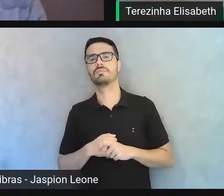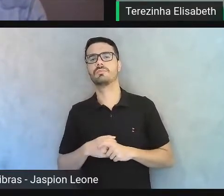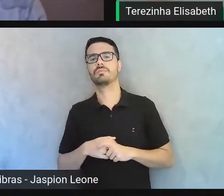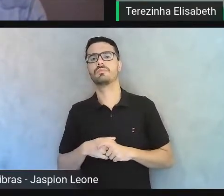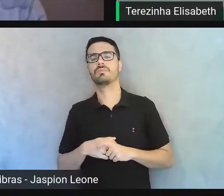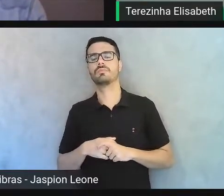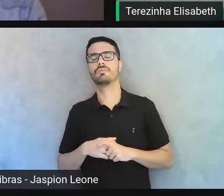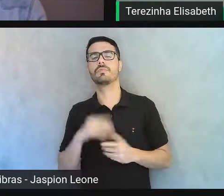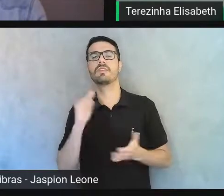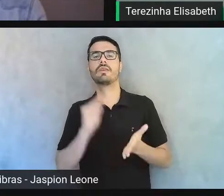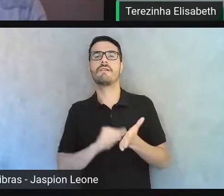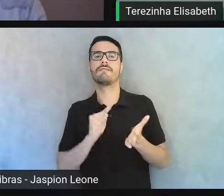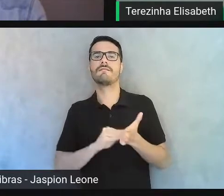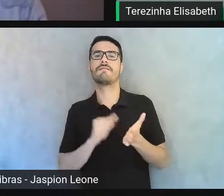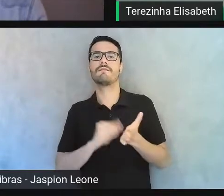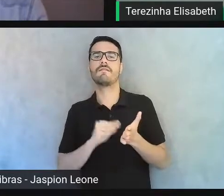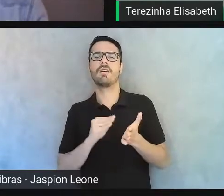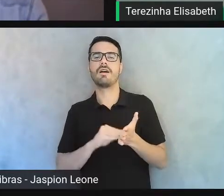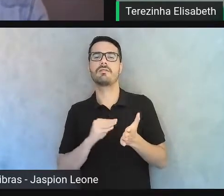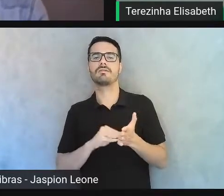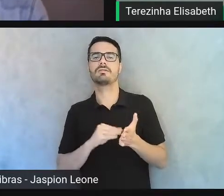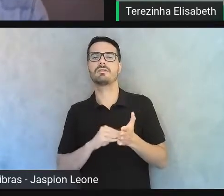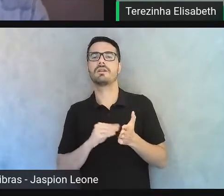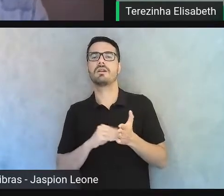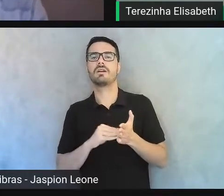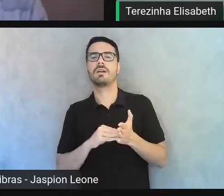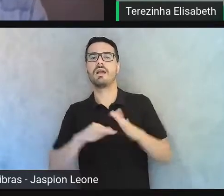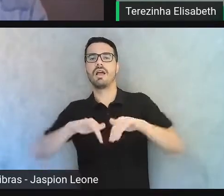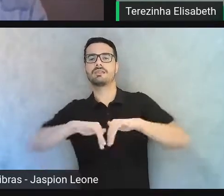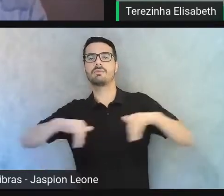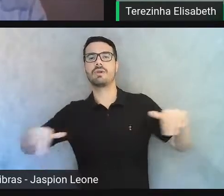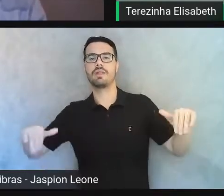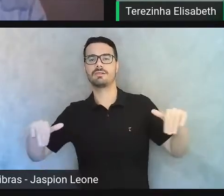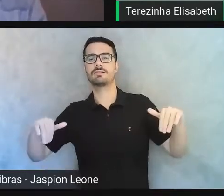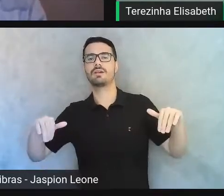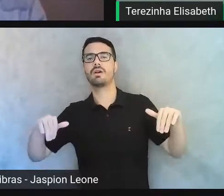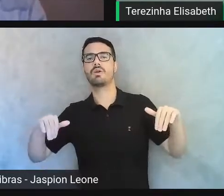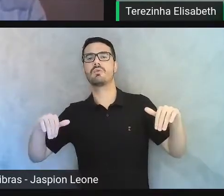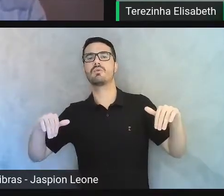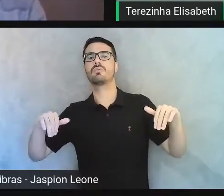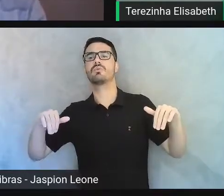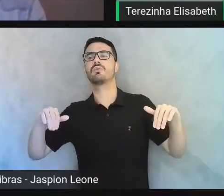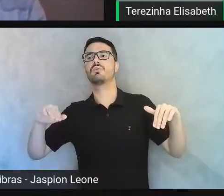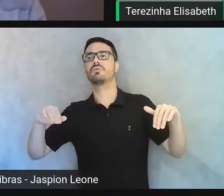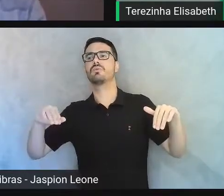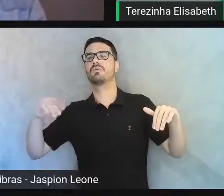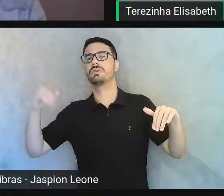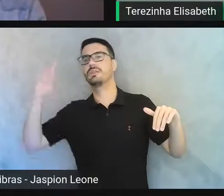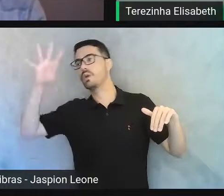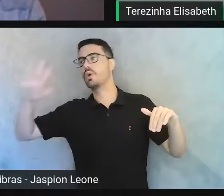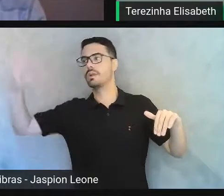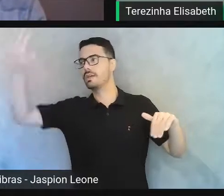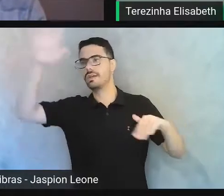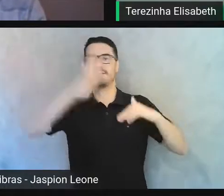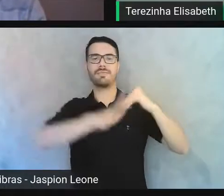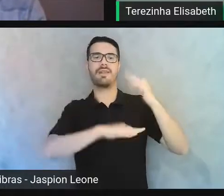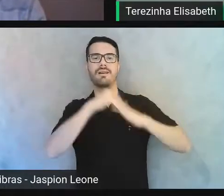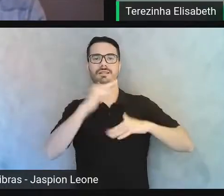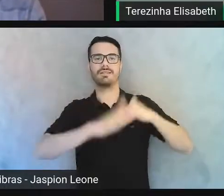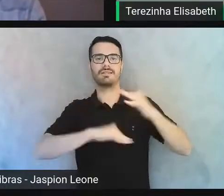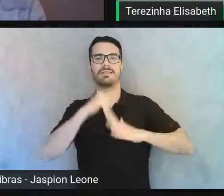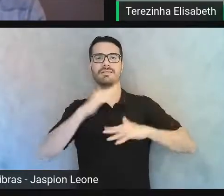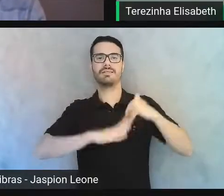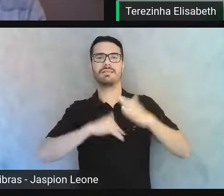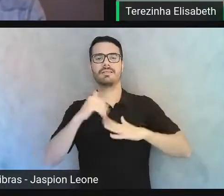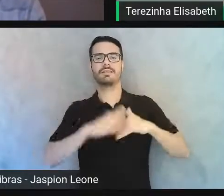a falsa dicotomia entre teoria e prática. Eu lembro que quando o Renato Jamir Ribeiro era diretor de avaliação da